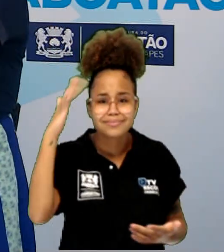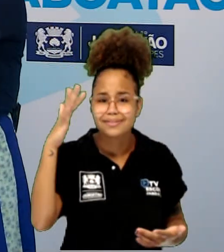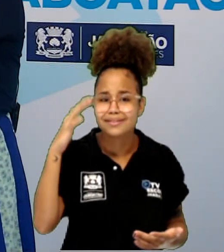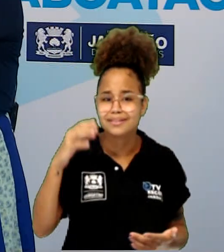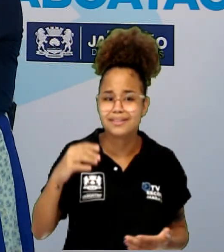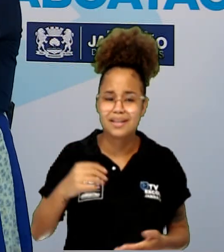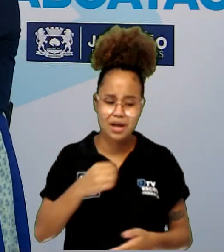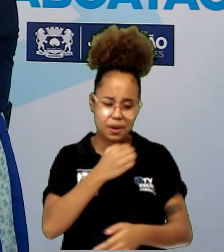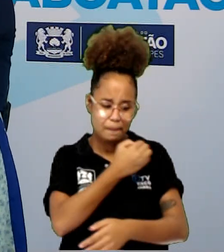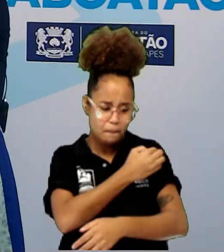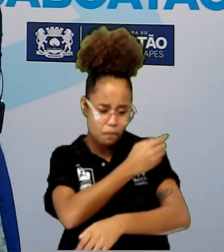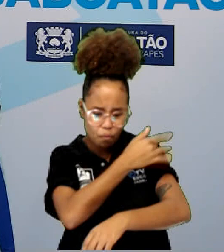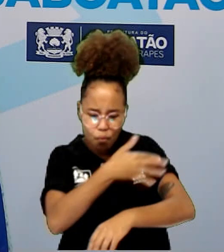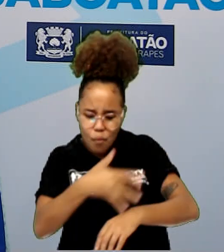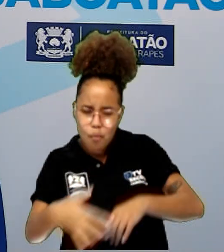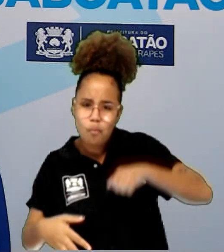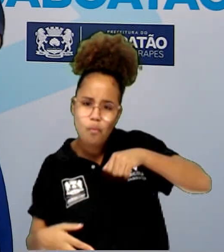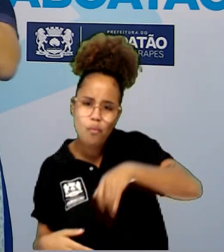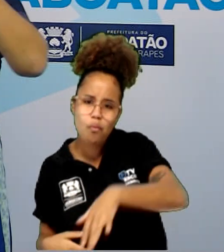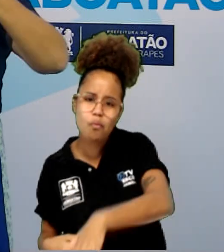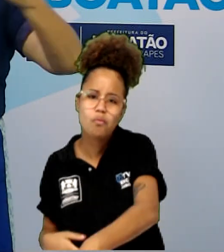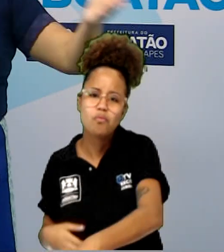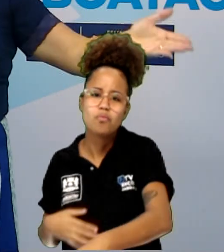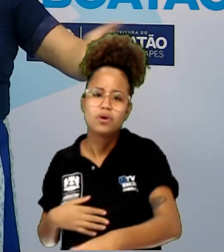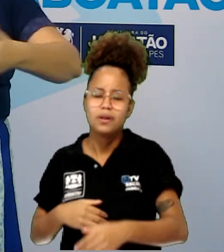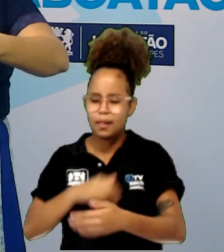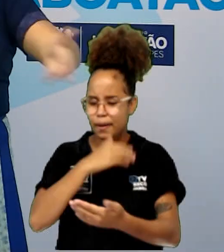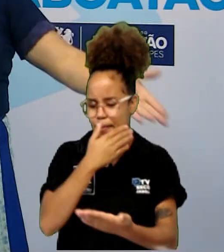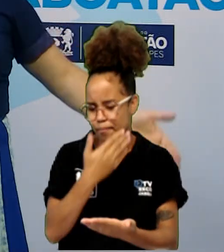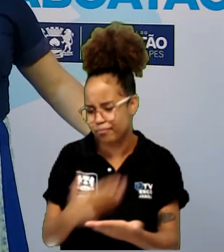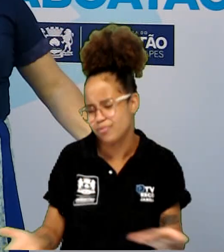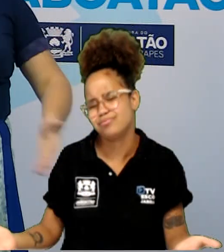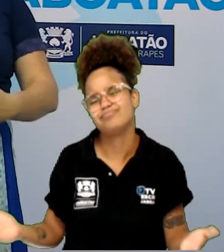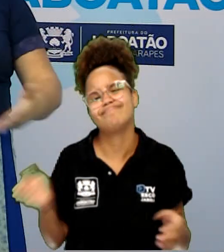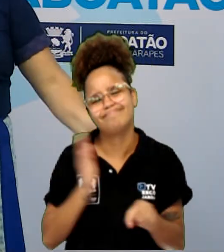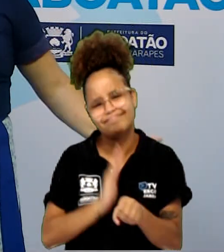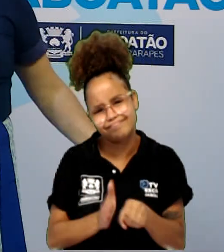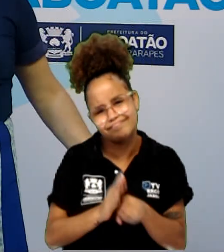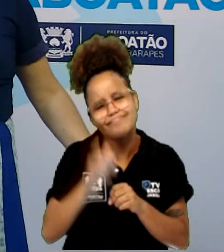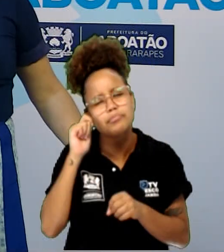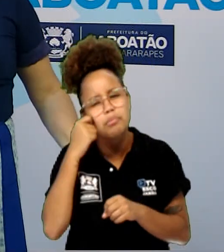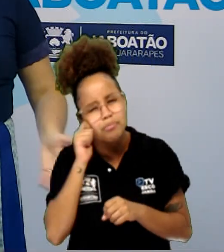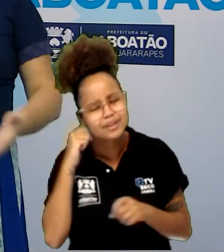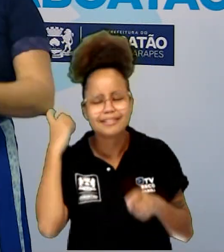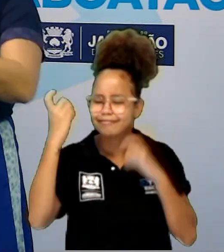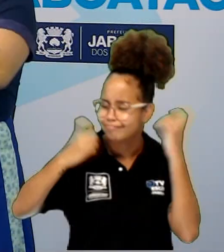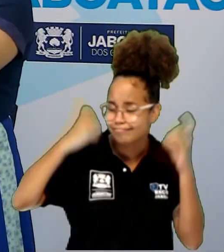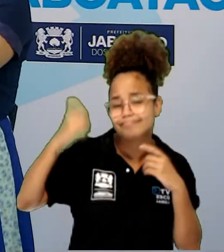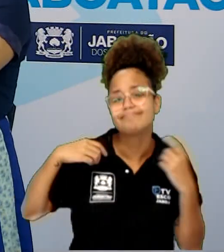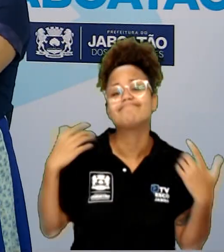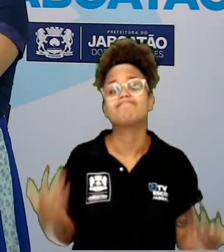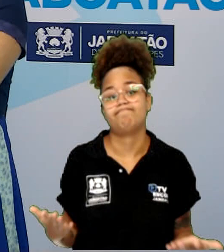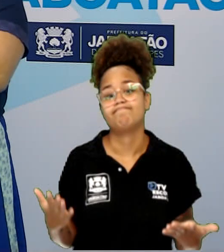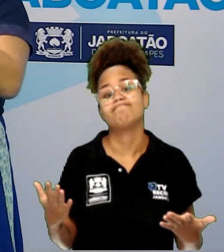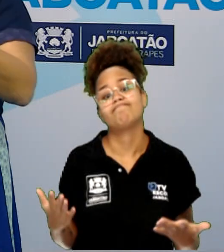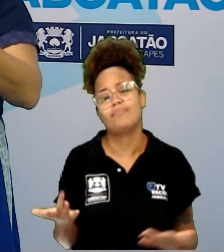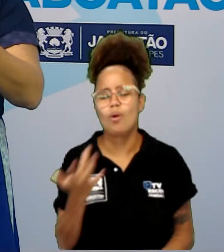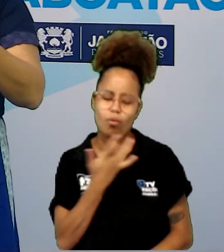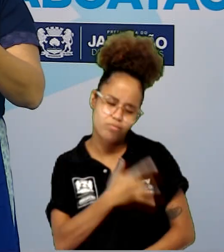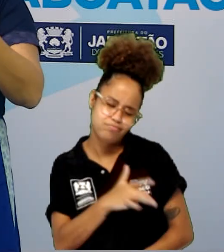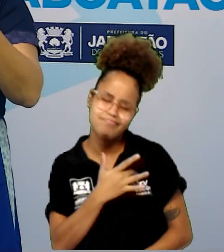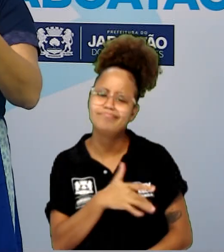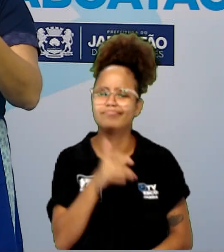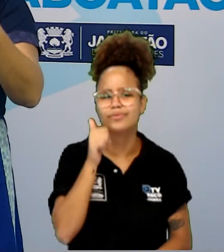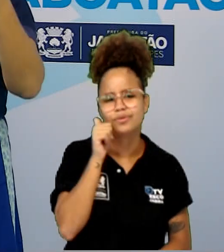essas quatro coisinhas ali iam estragar todas as suas cebolas, foi aquela confusão. A pobre da senhora,